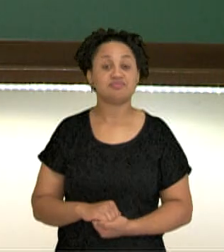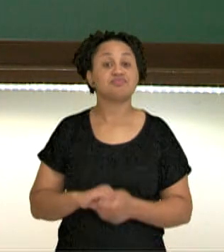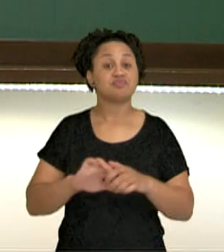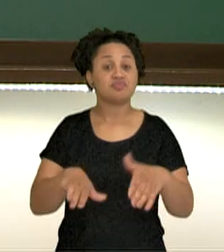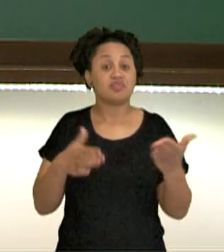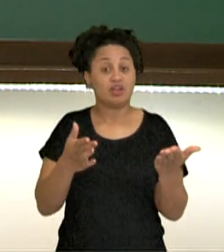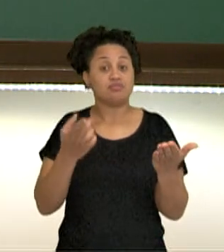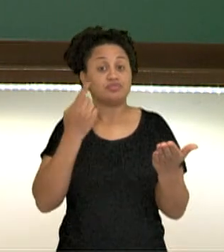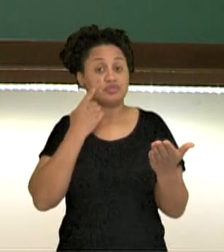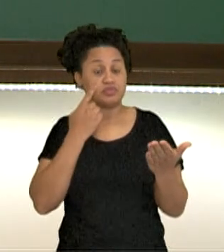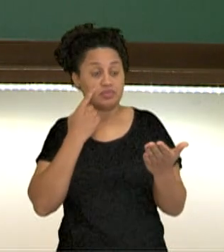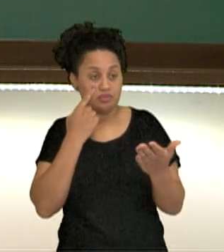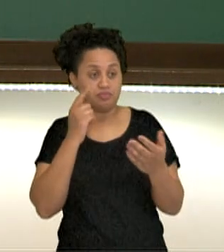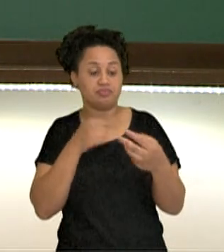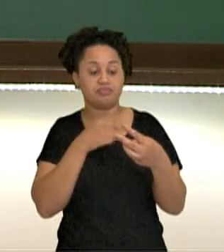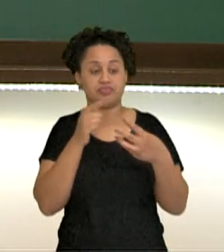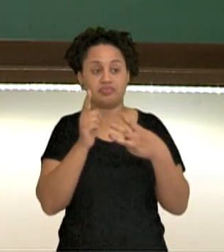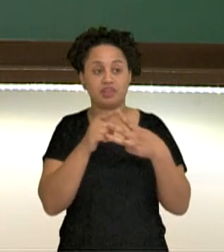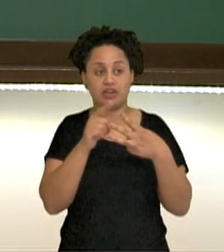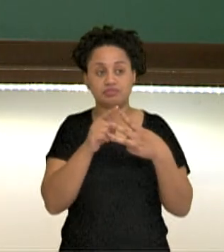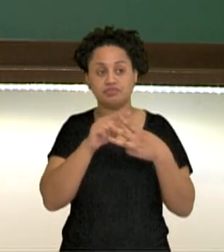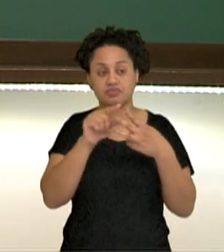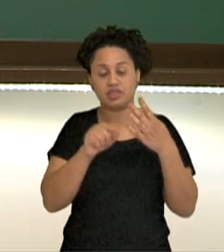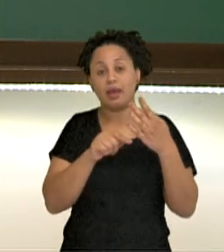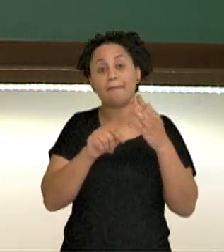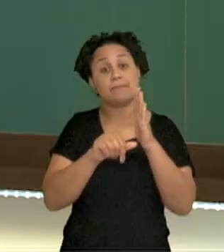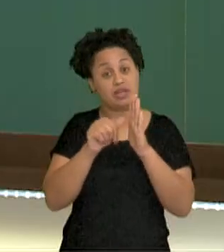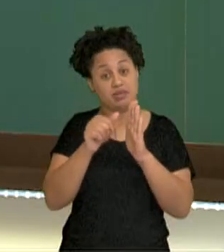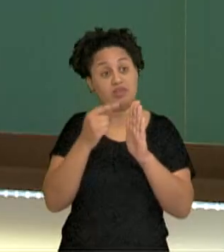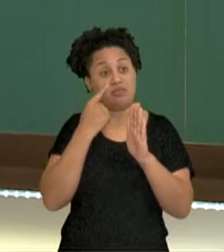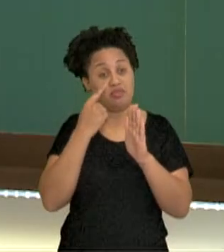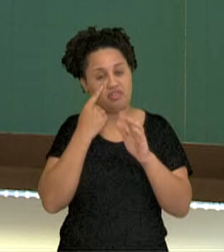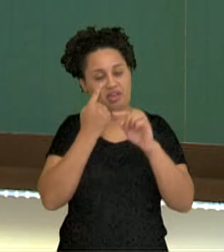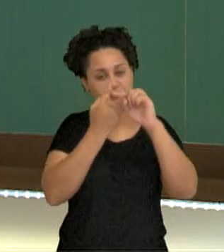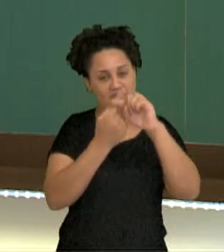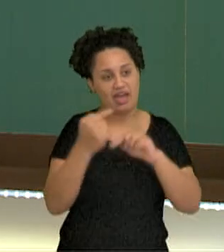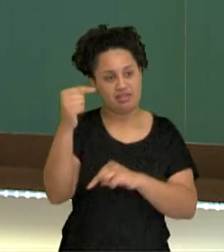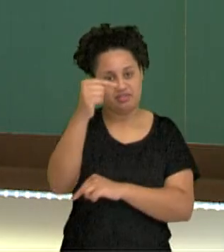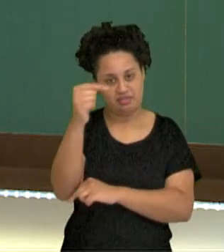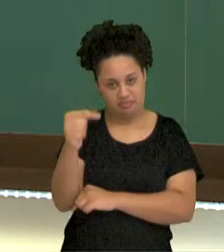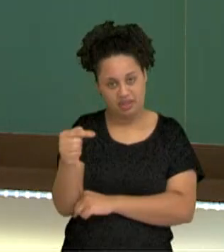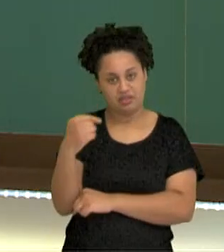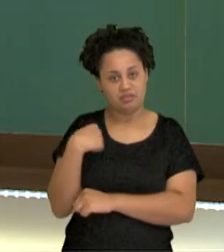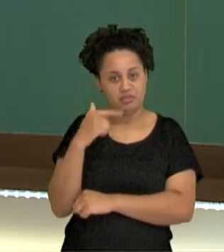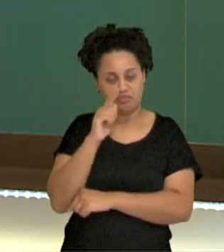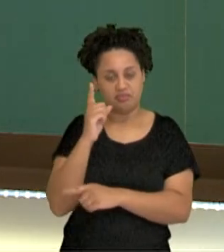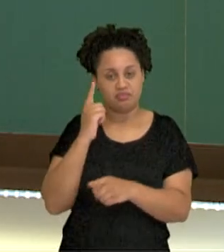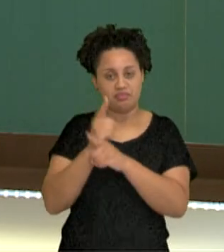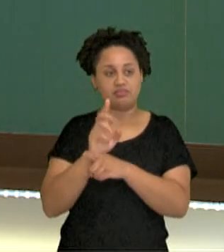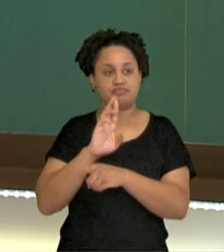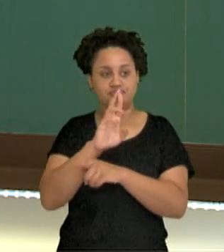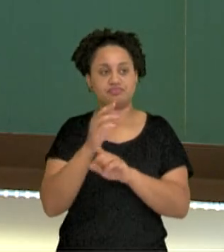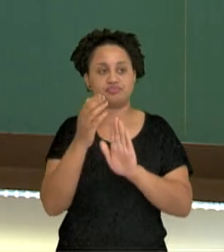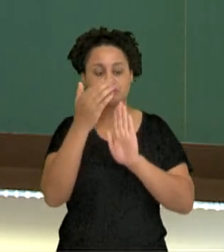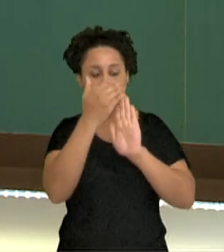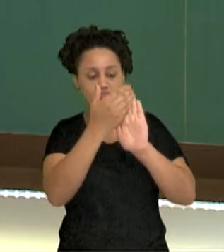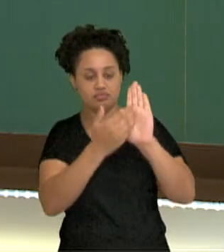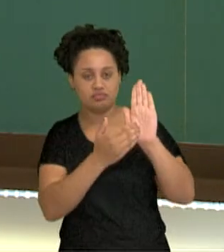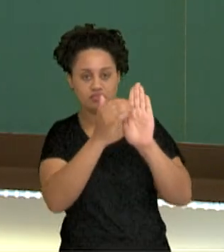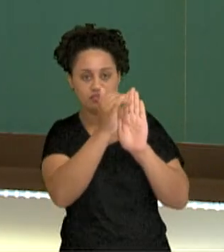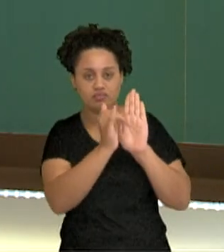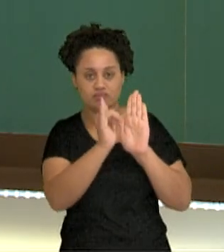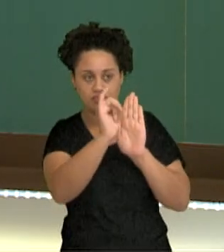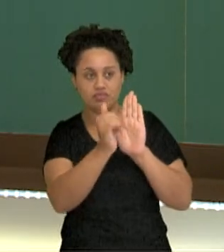Vamos lá então, pessoal, começando com a verificação dos sinais, tá? Então, relembrando aqui, no eixo